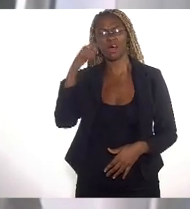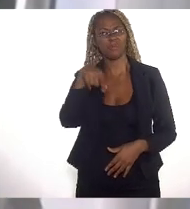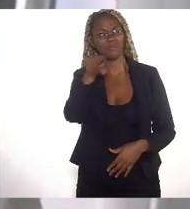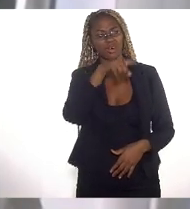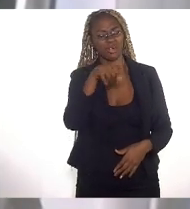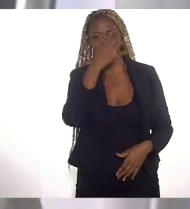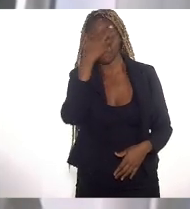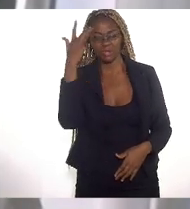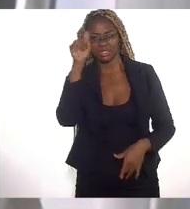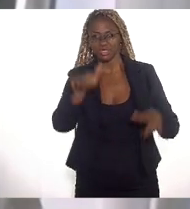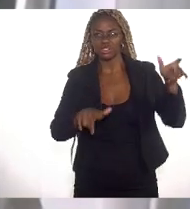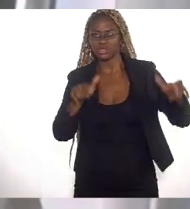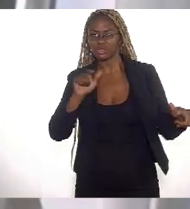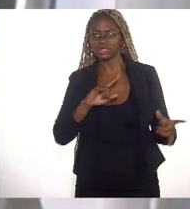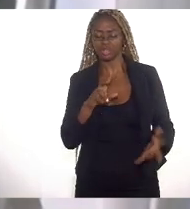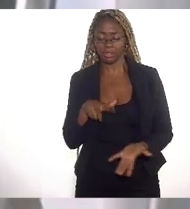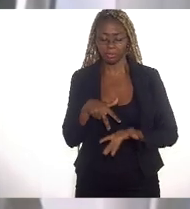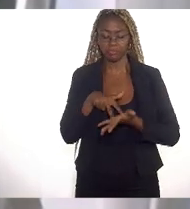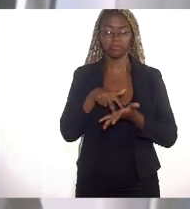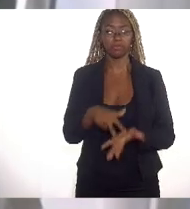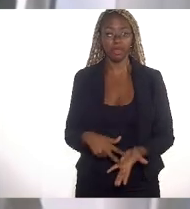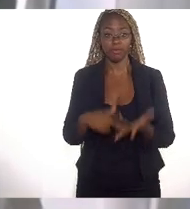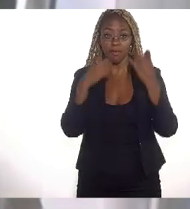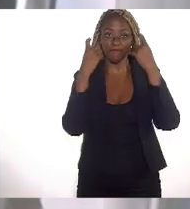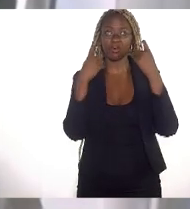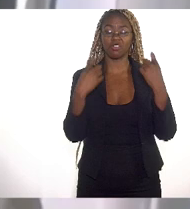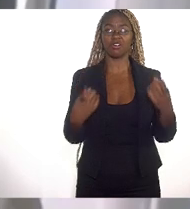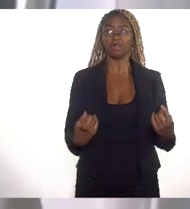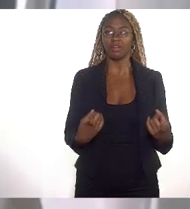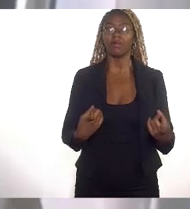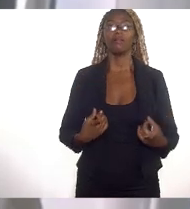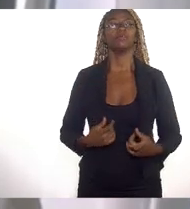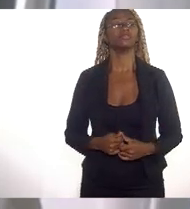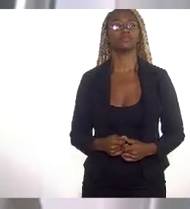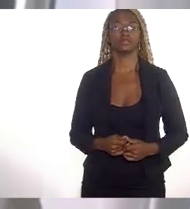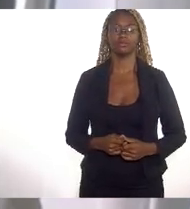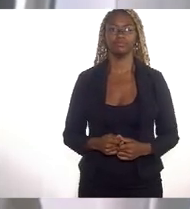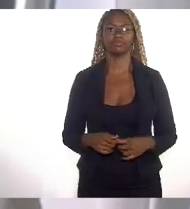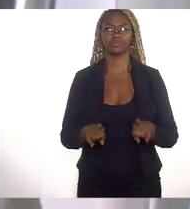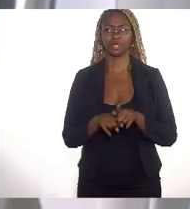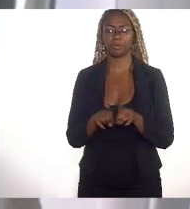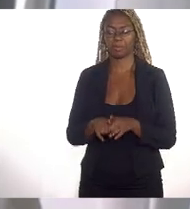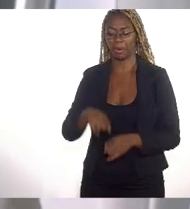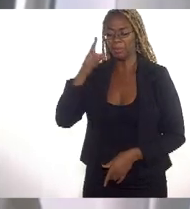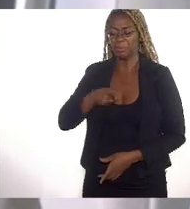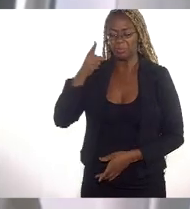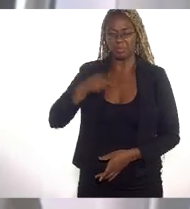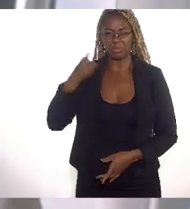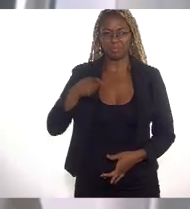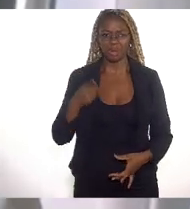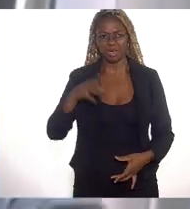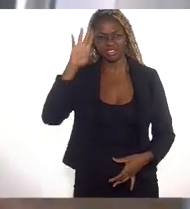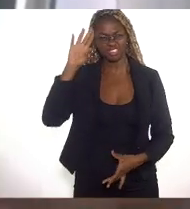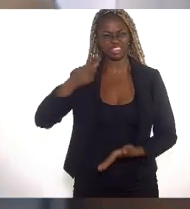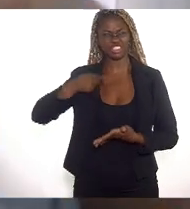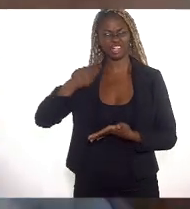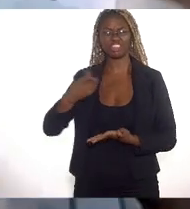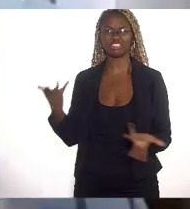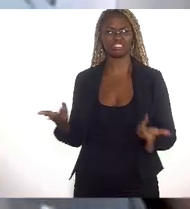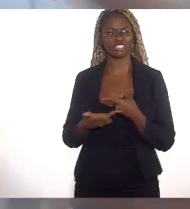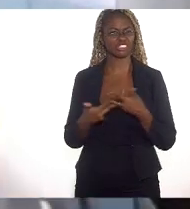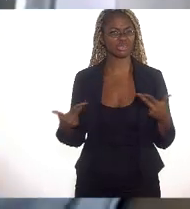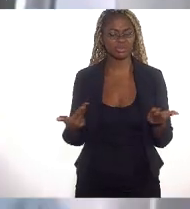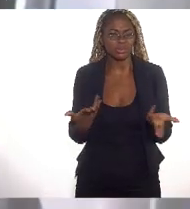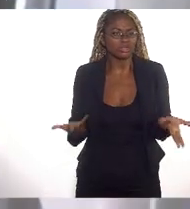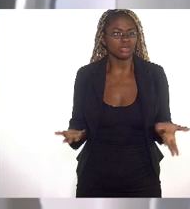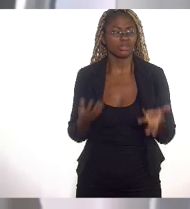afirmaram pela violência, que se afirmaram pelo autoritarismo, pela ditadura,